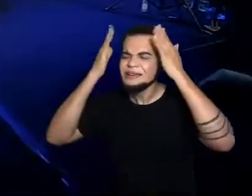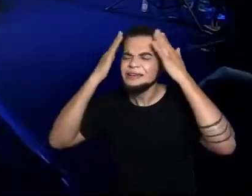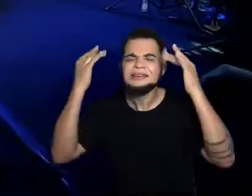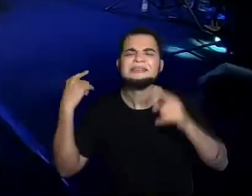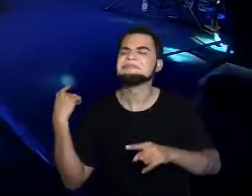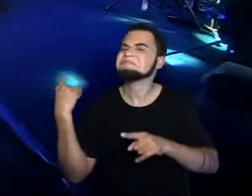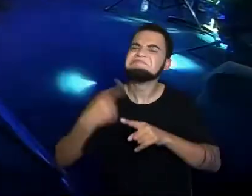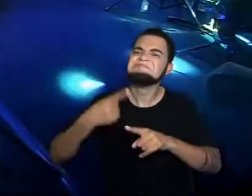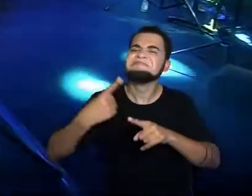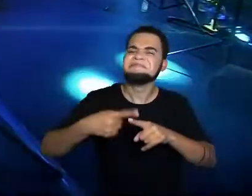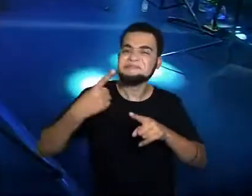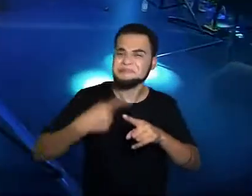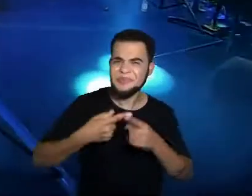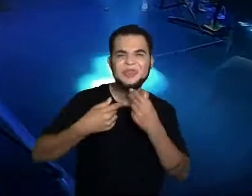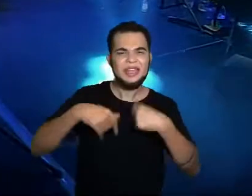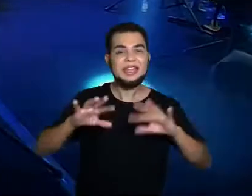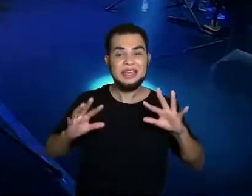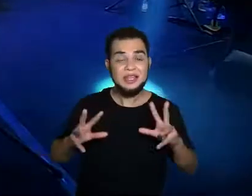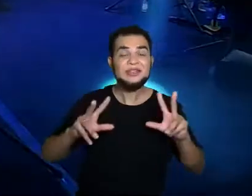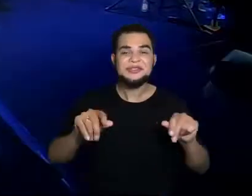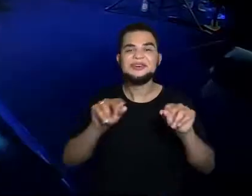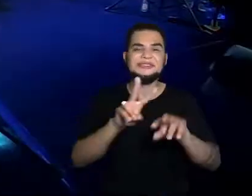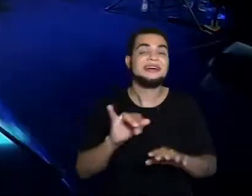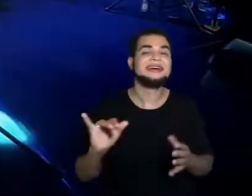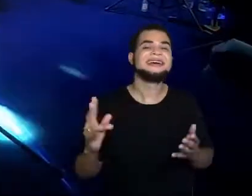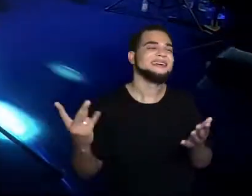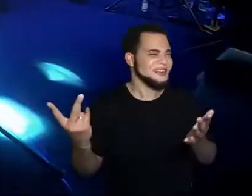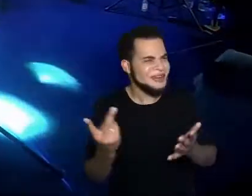Por que, por qual será? O sapo